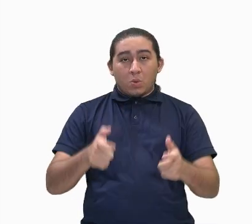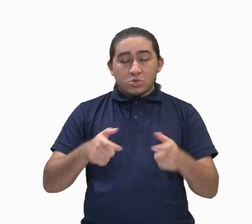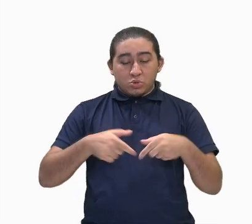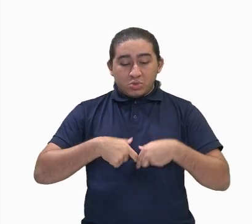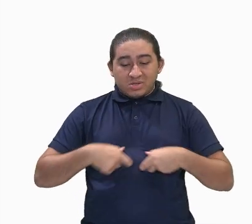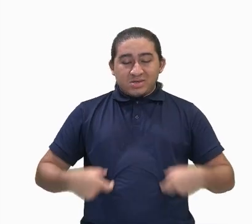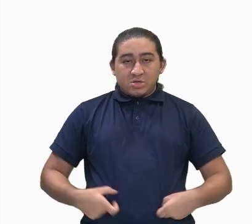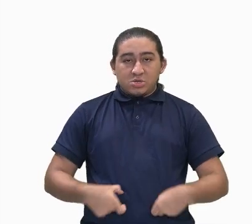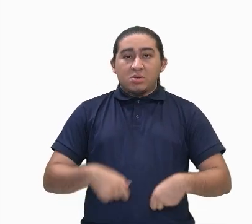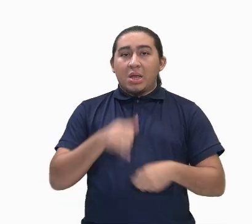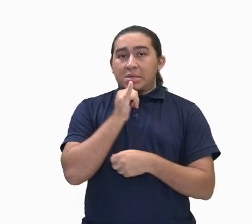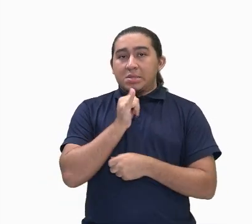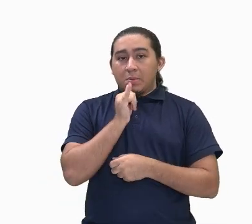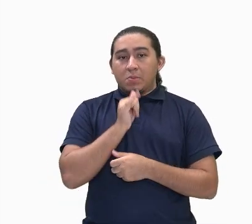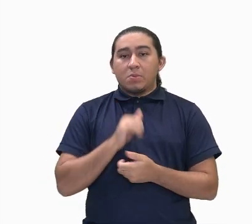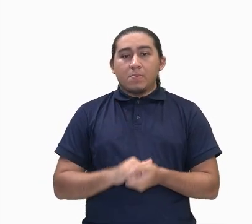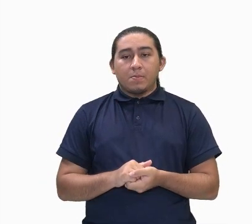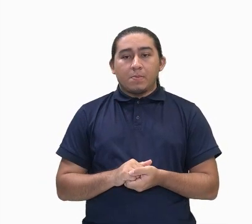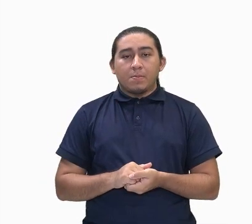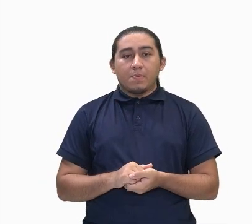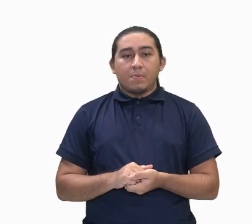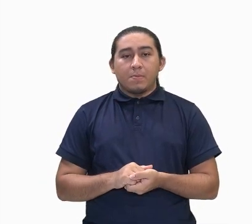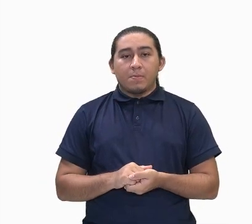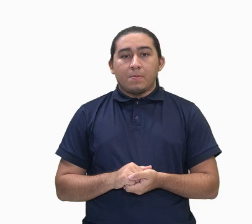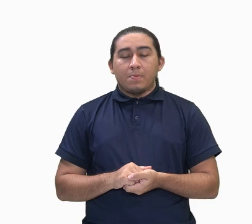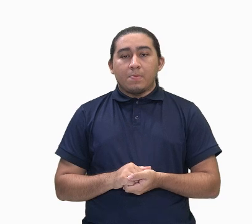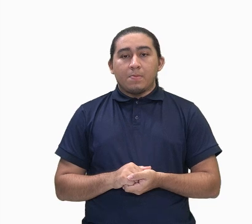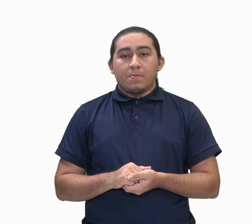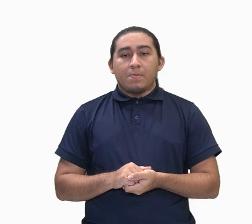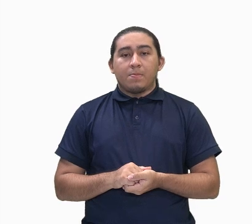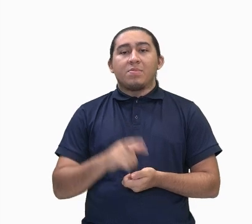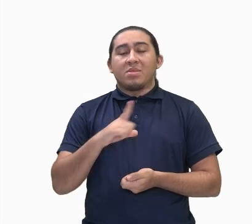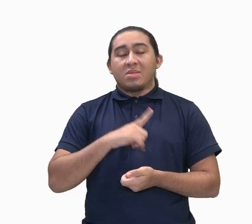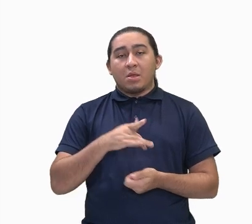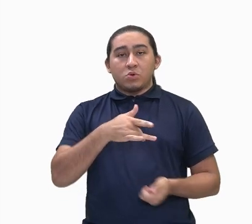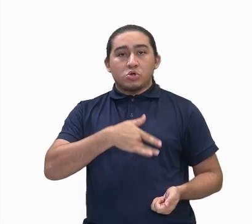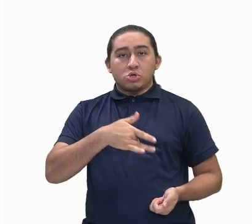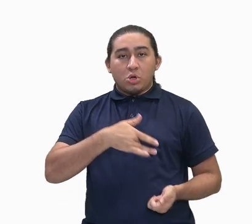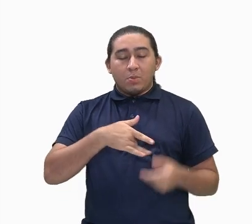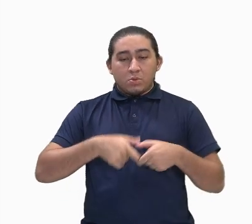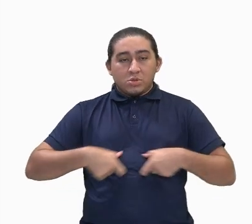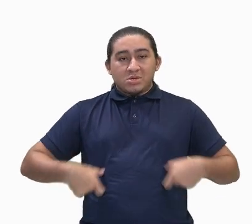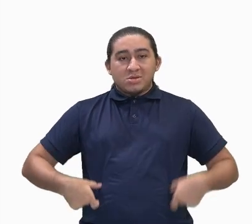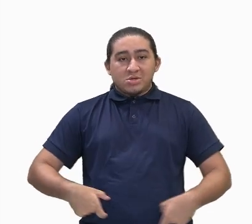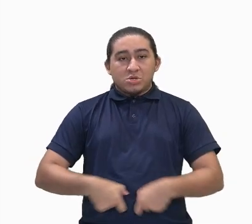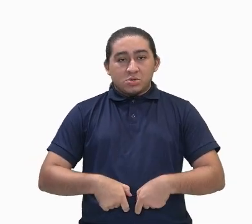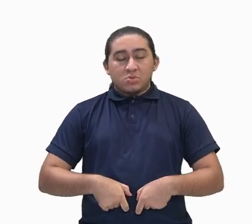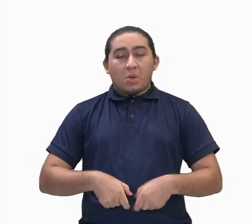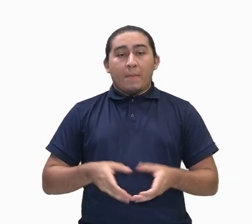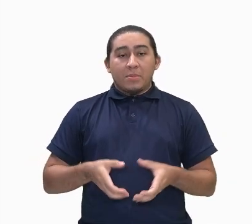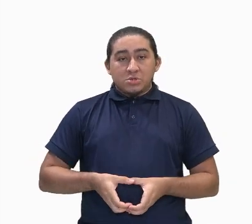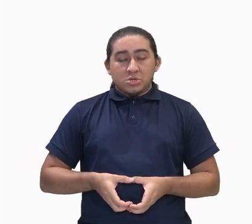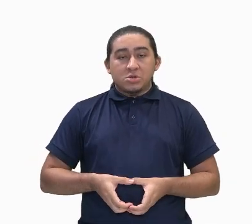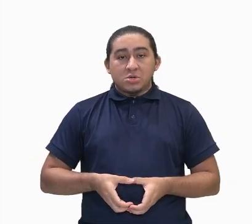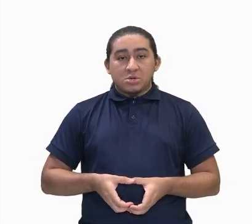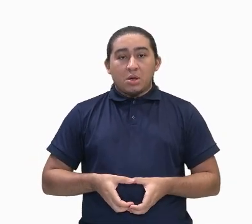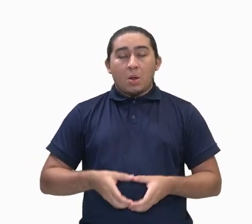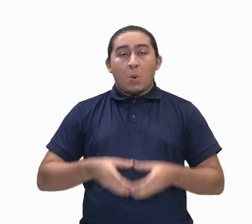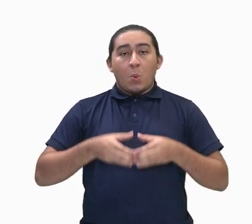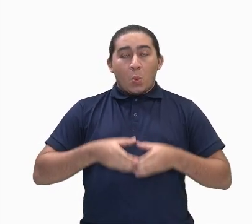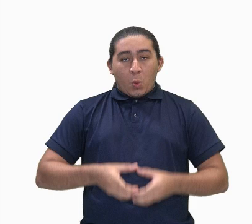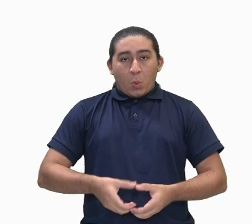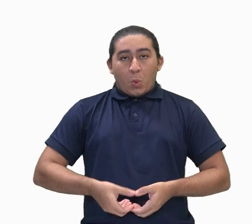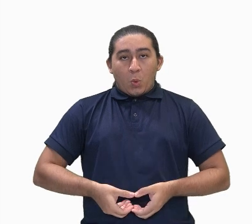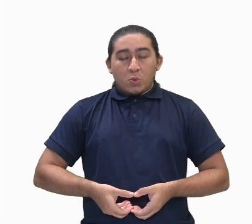por exemplo. Então, olha aí, presente nos órgãos viscerais, como o estômago, o intestino, a bexiga, o